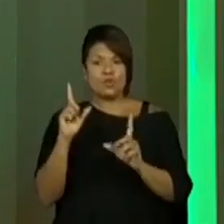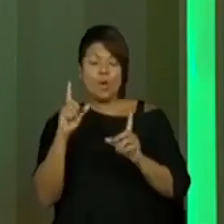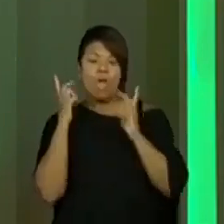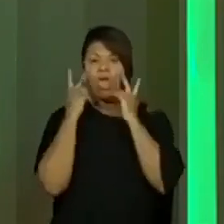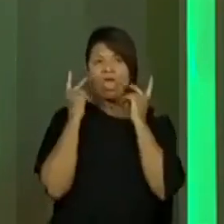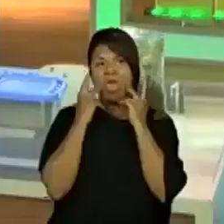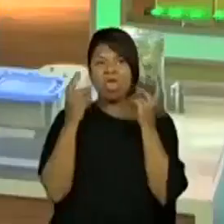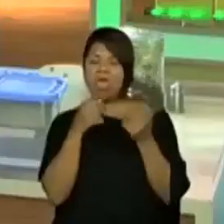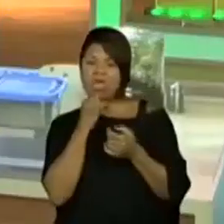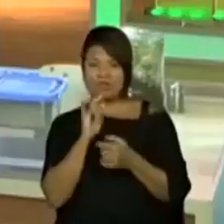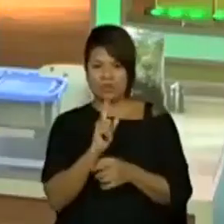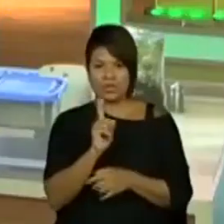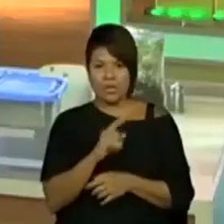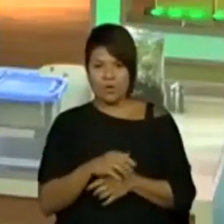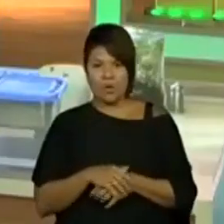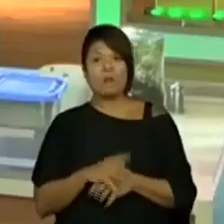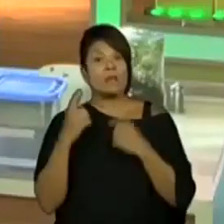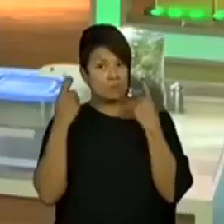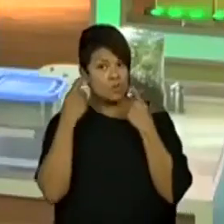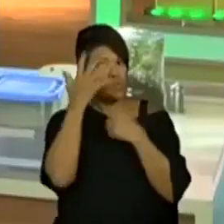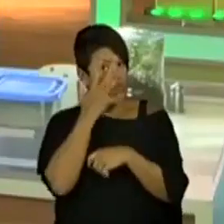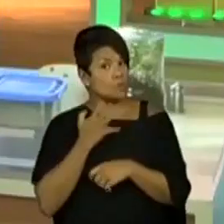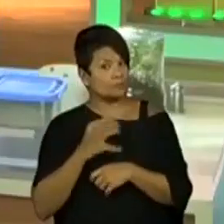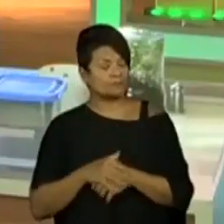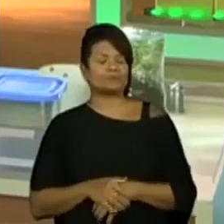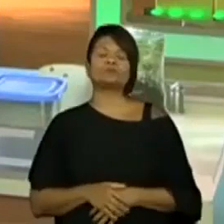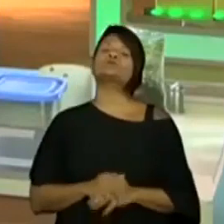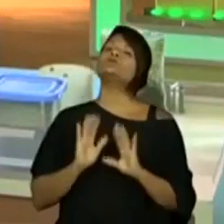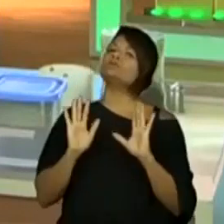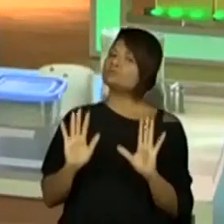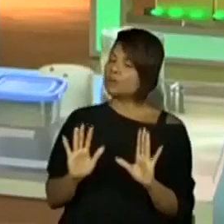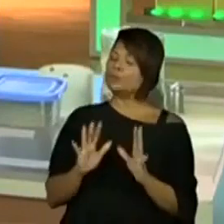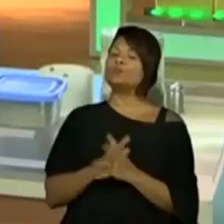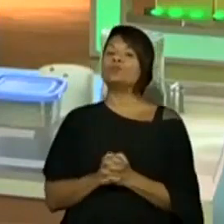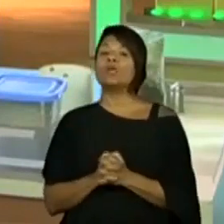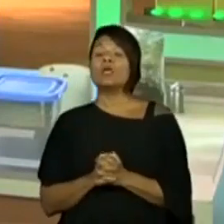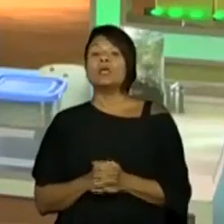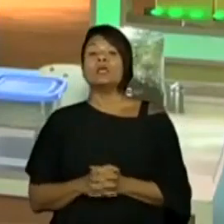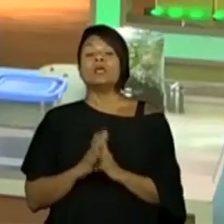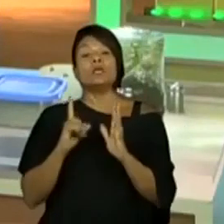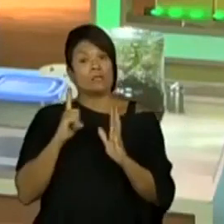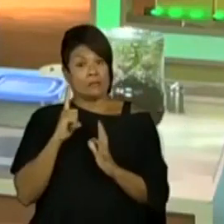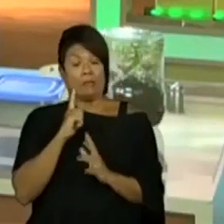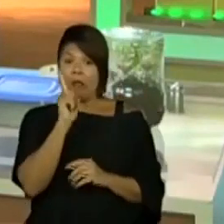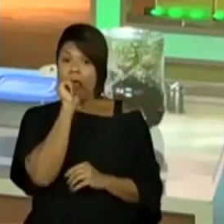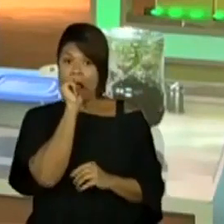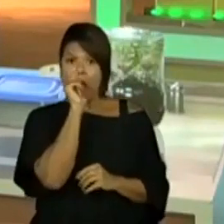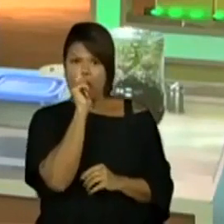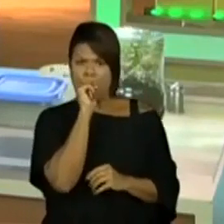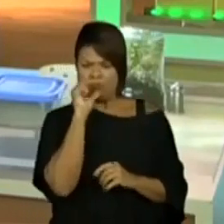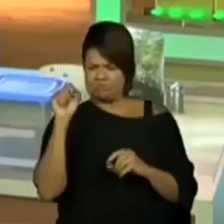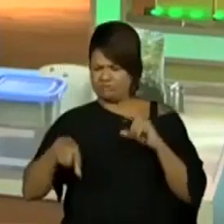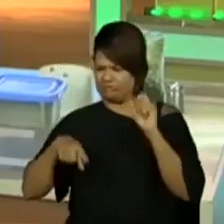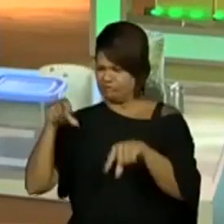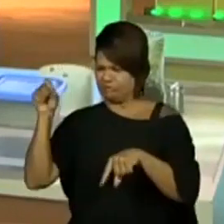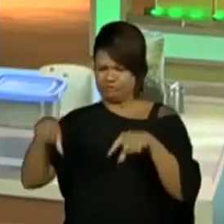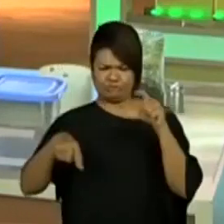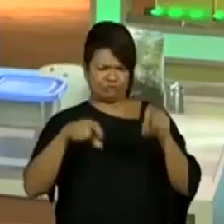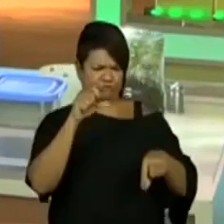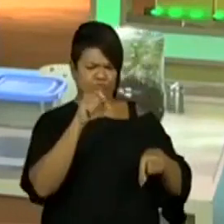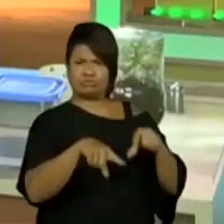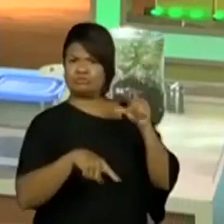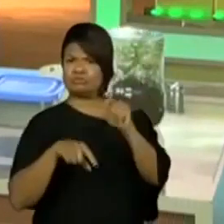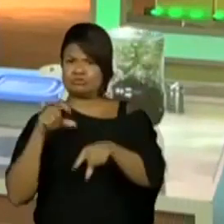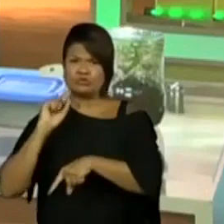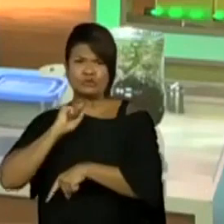preocupante. Bom, então como nós temos grande quantidade da água sendo contaminada, para que ela possa